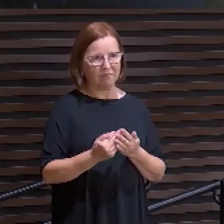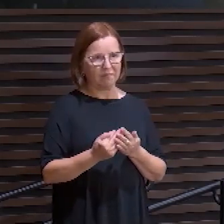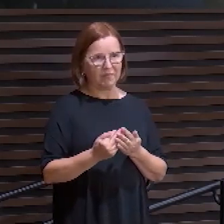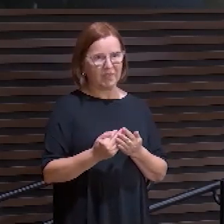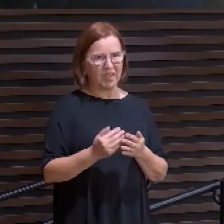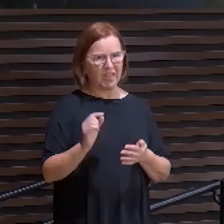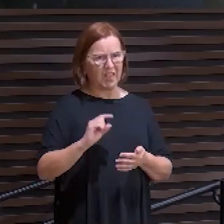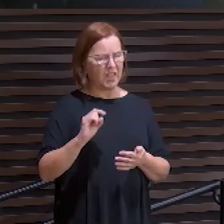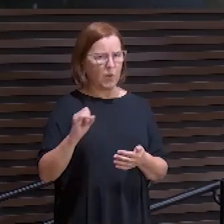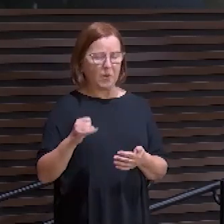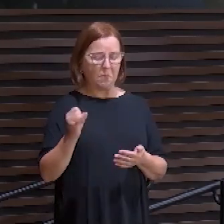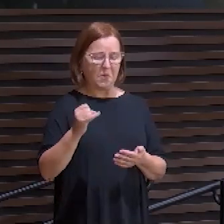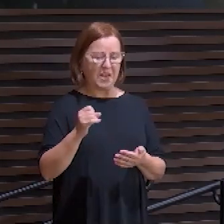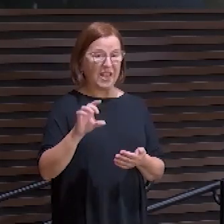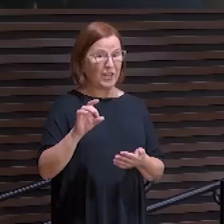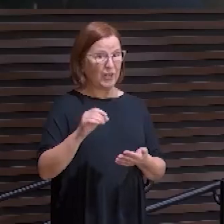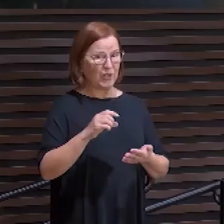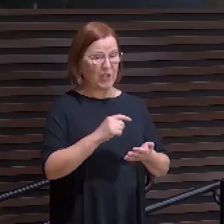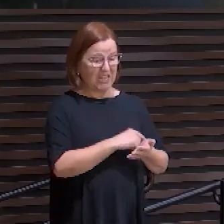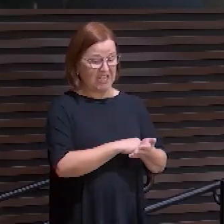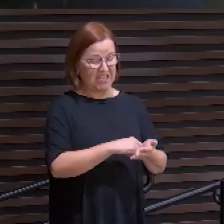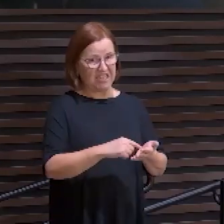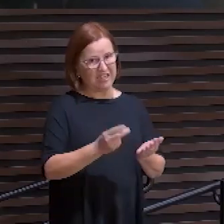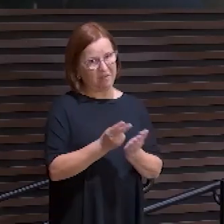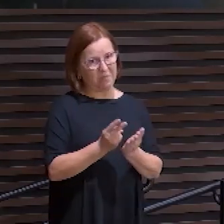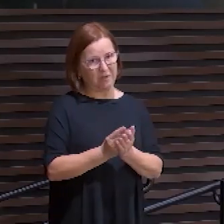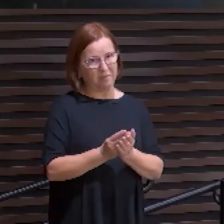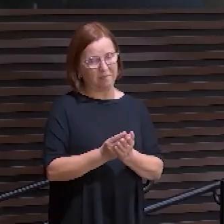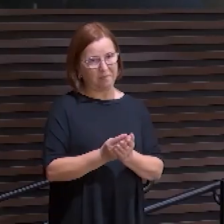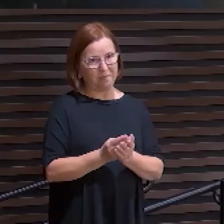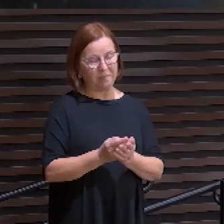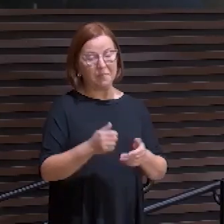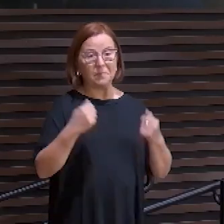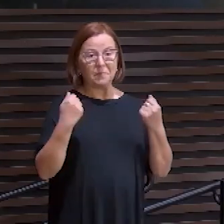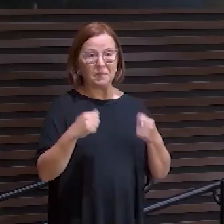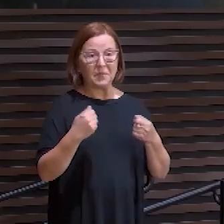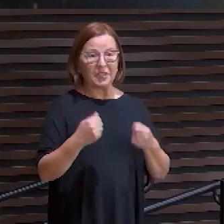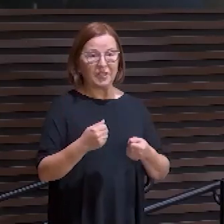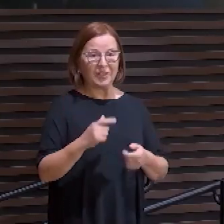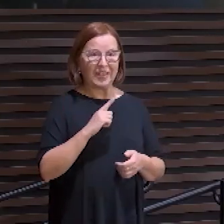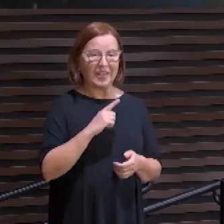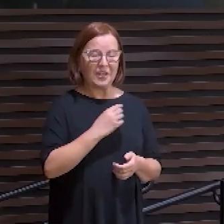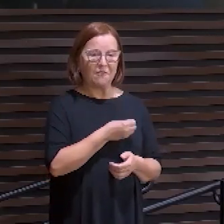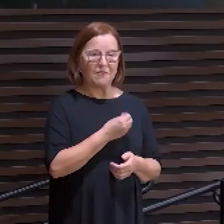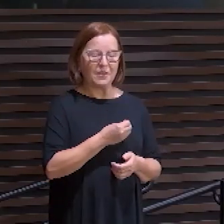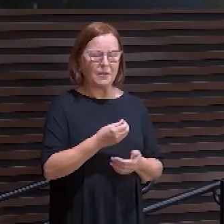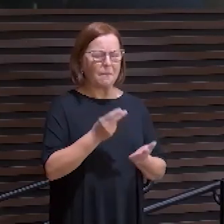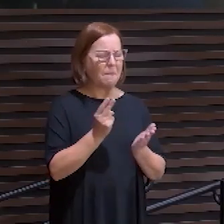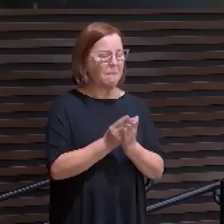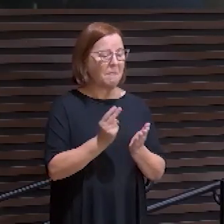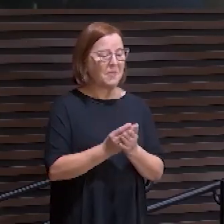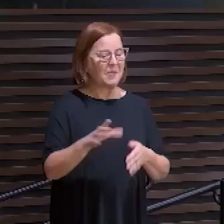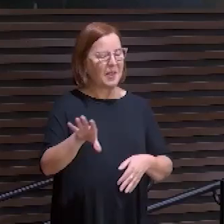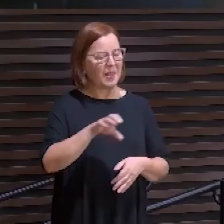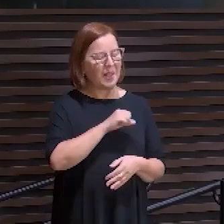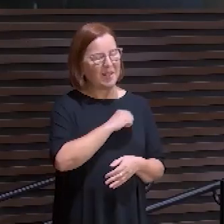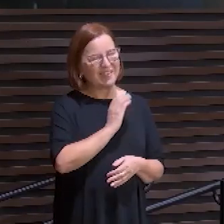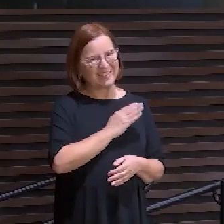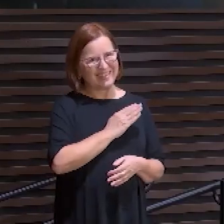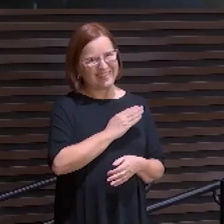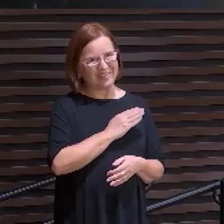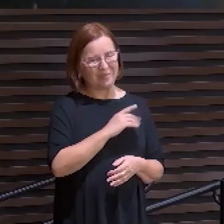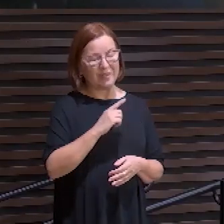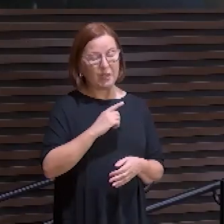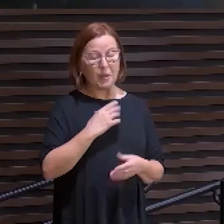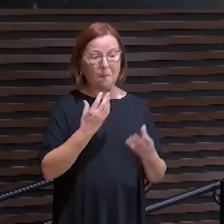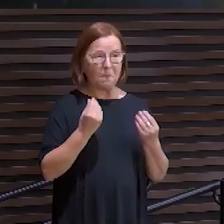origem nas veias, é preciso pulsar vida com o mesmo amor no coração. Há muita